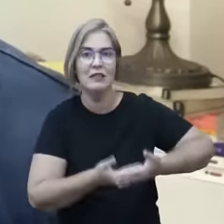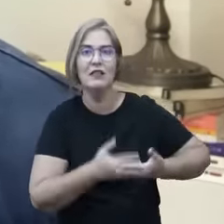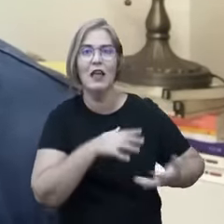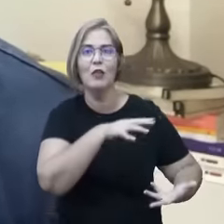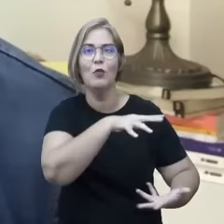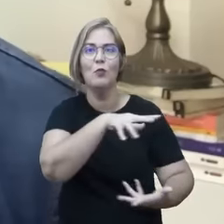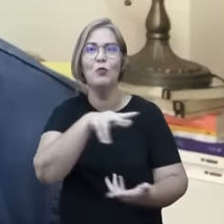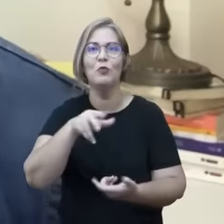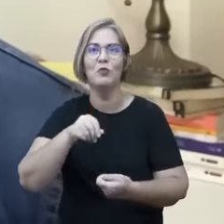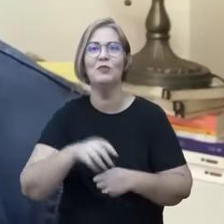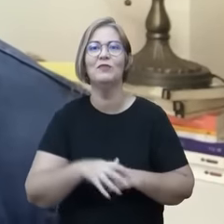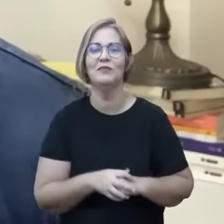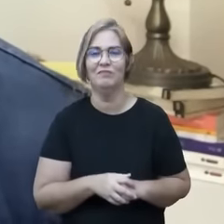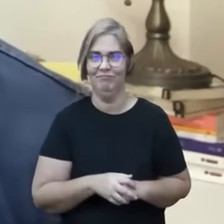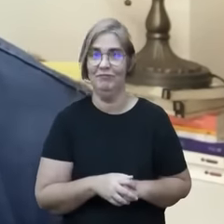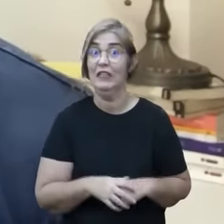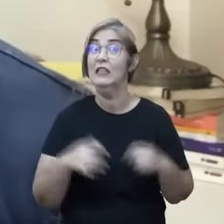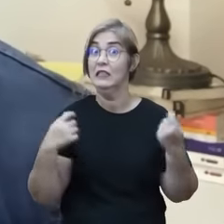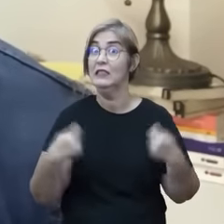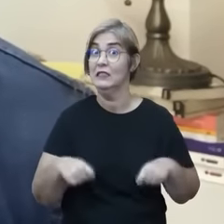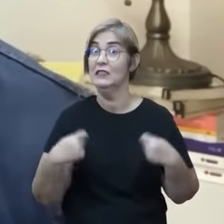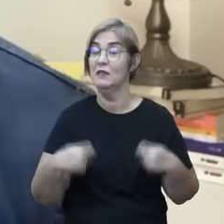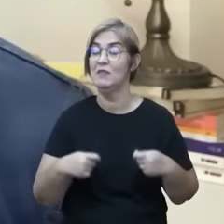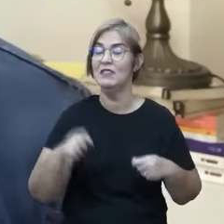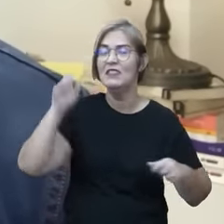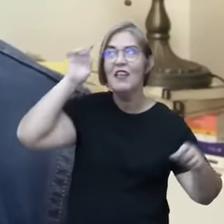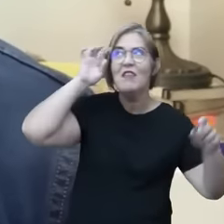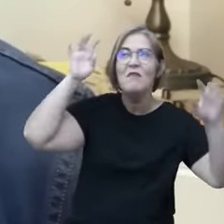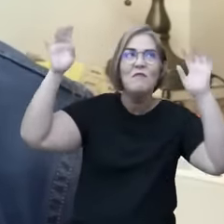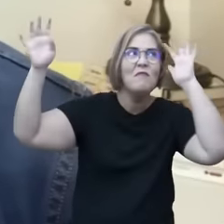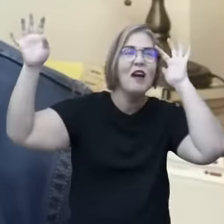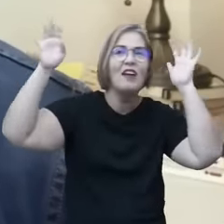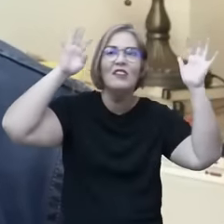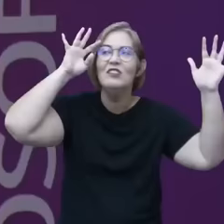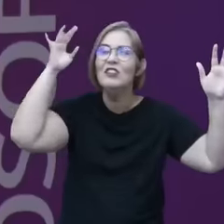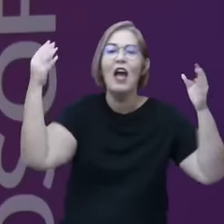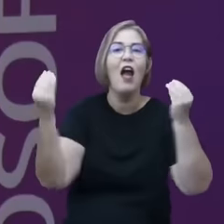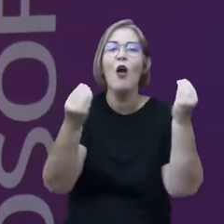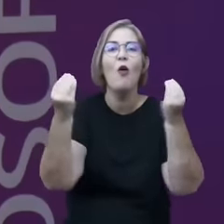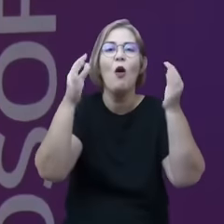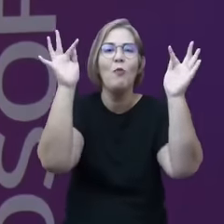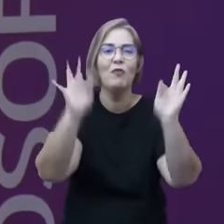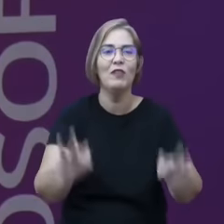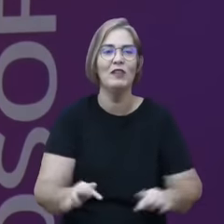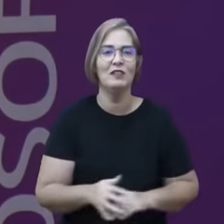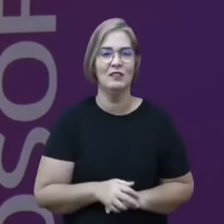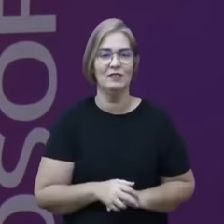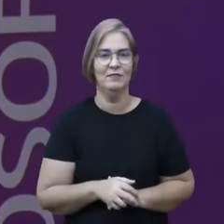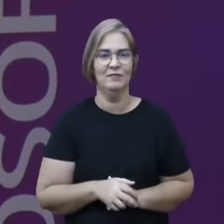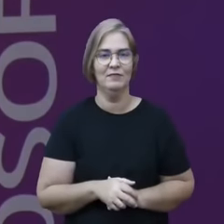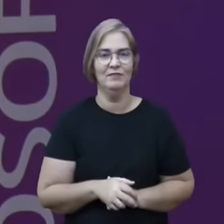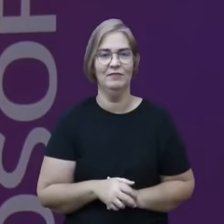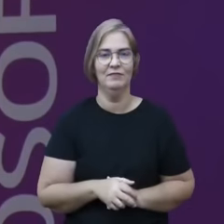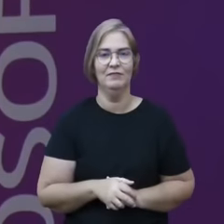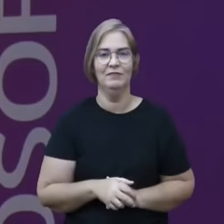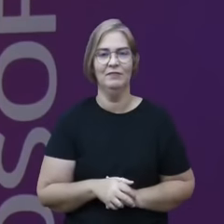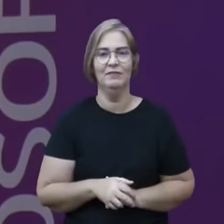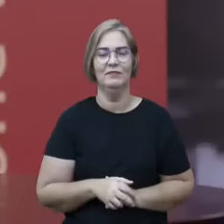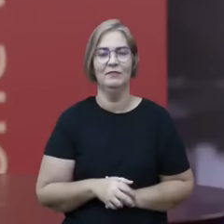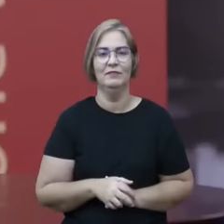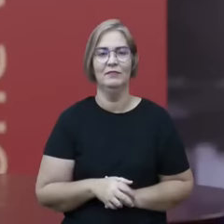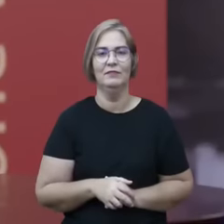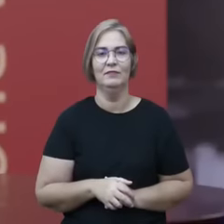homem. É preciso imaginar siífo feliz. Então, vejam,